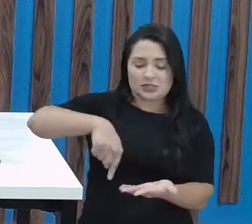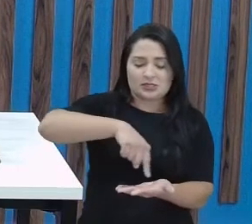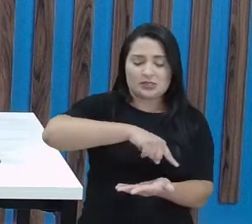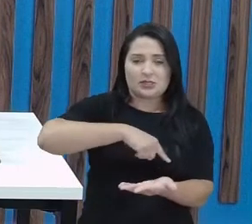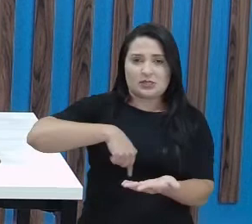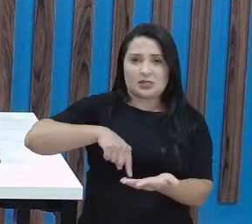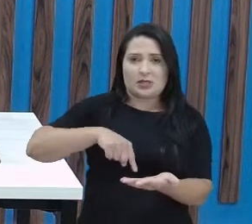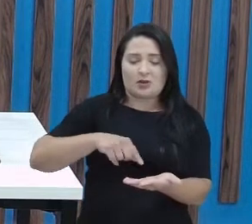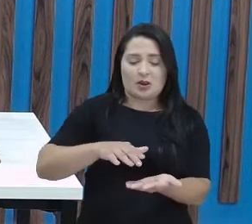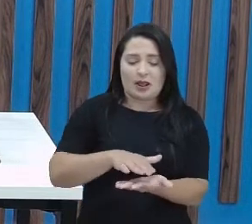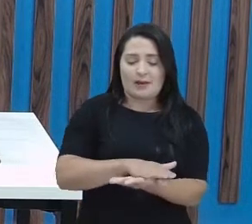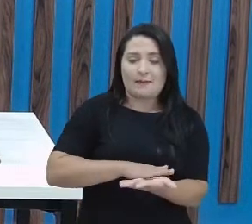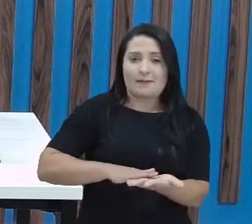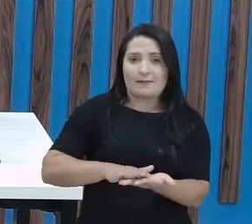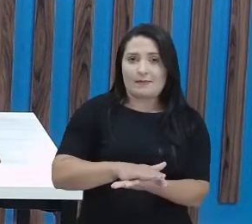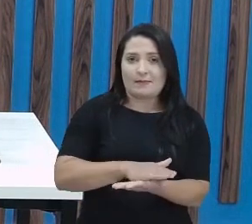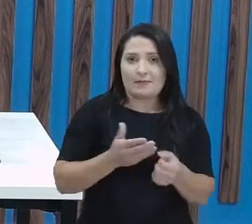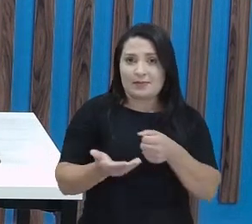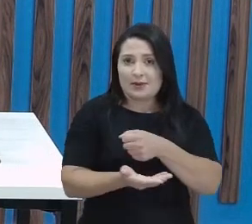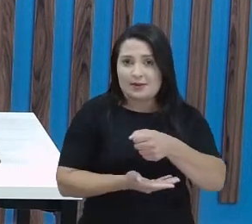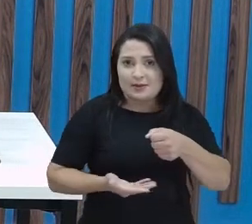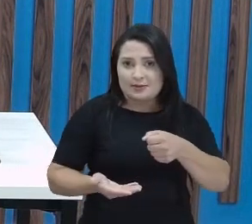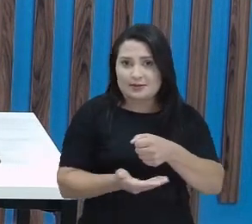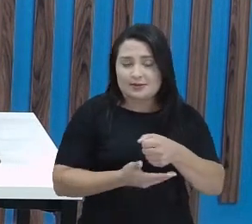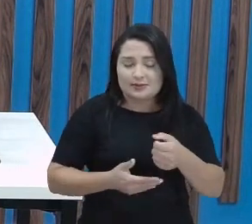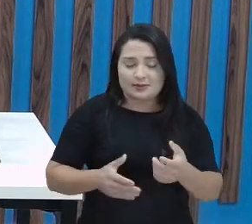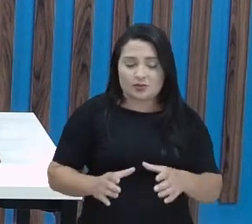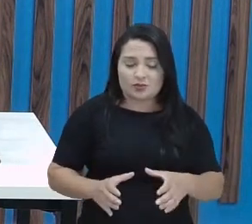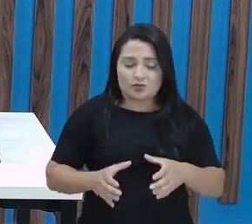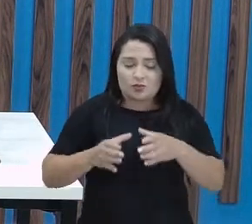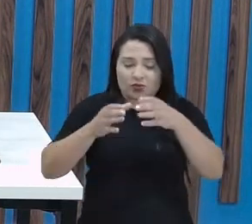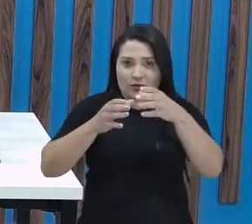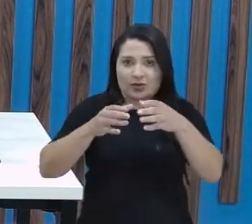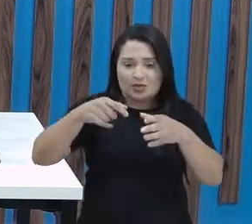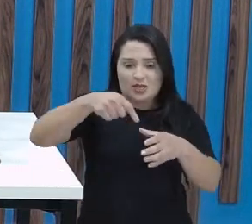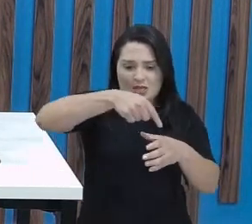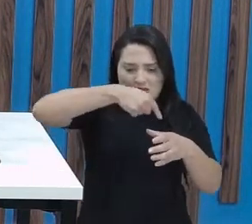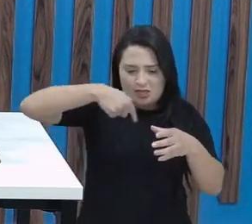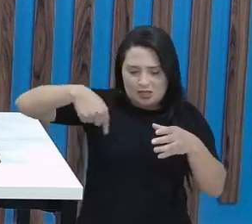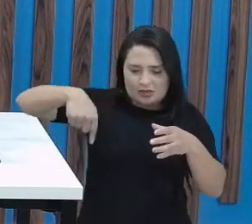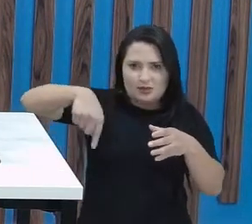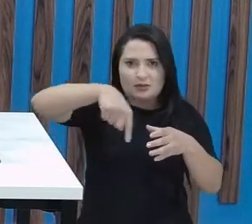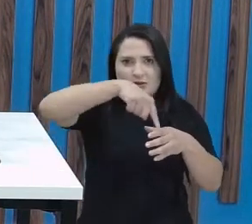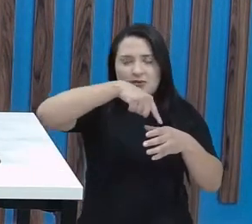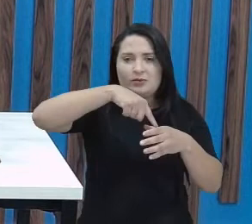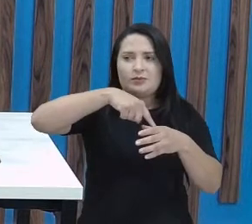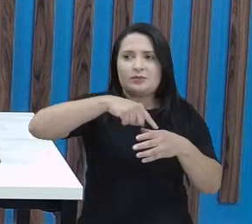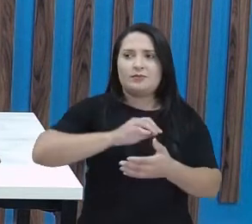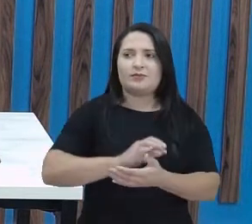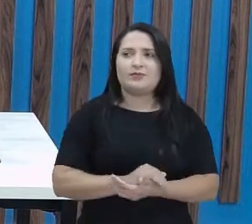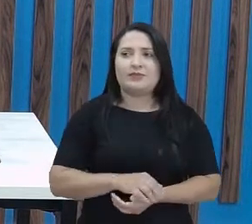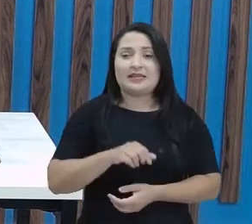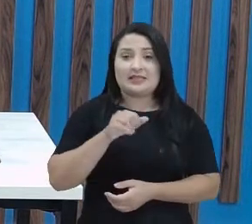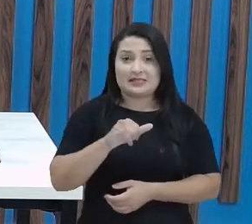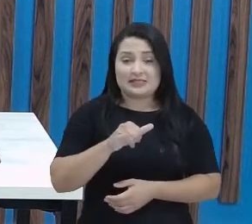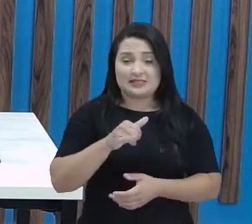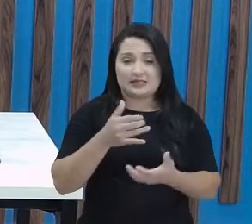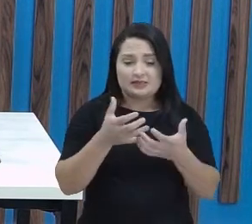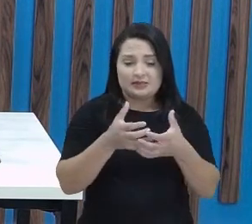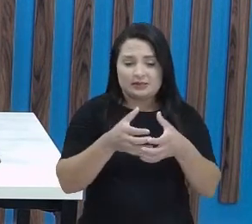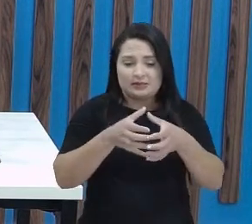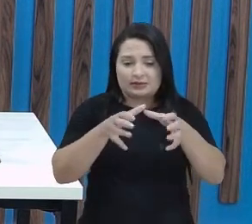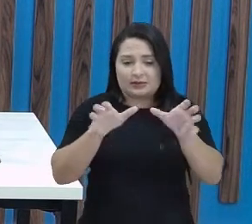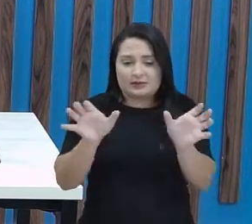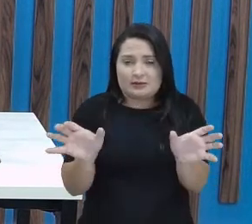nas bases, e o corpo é todo redondo. Que se eu fizer a planificação, abrir isso